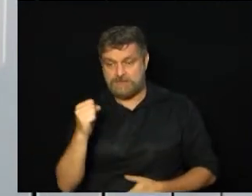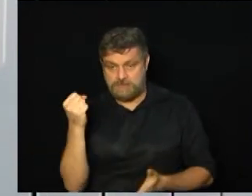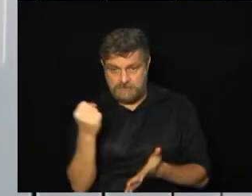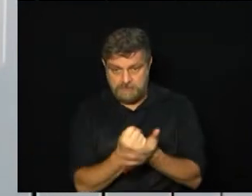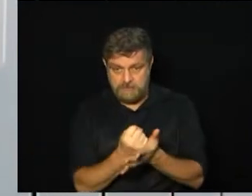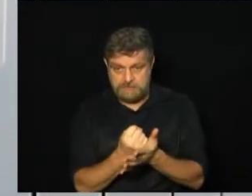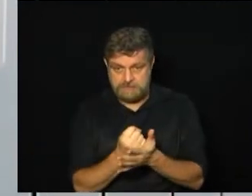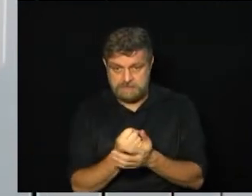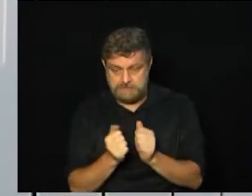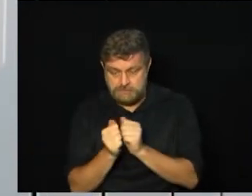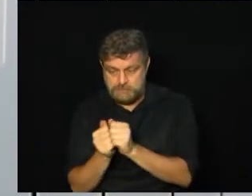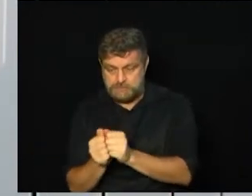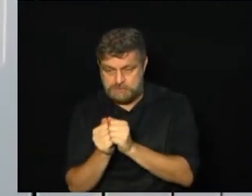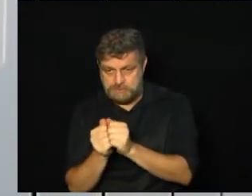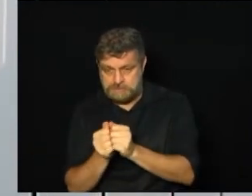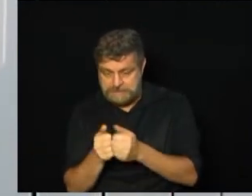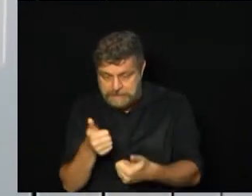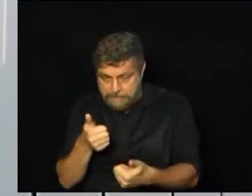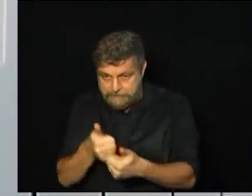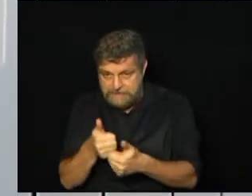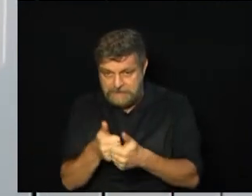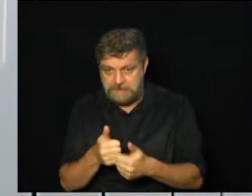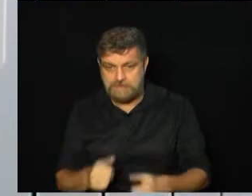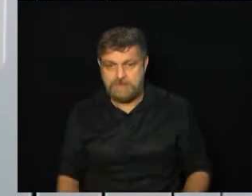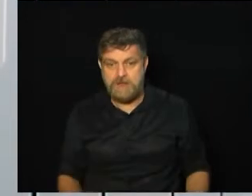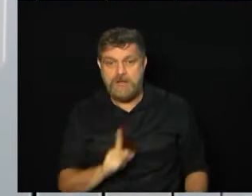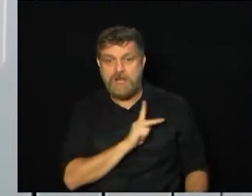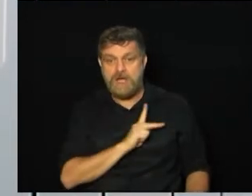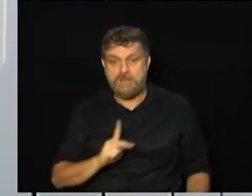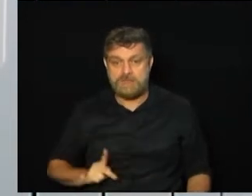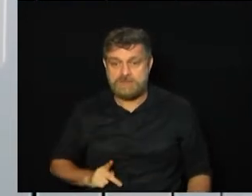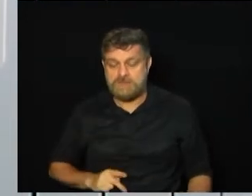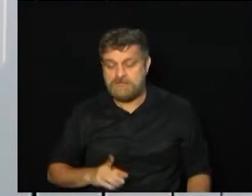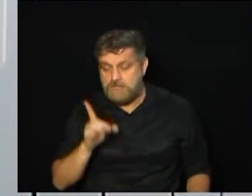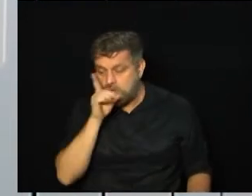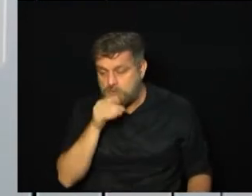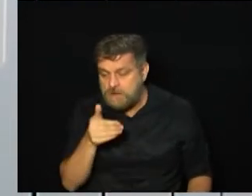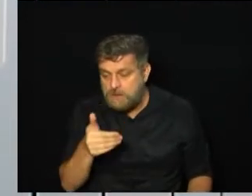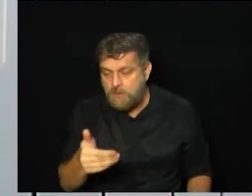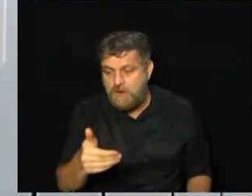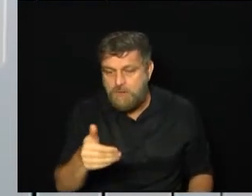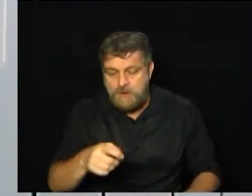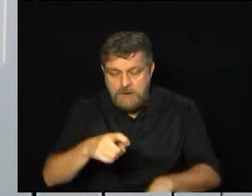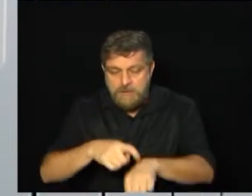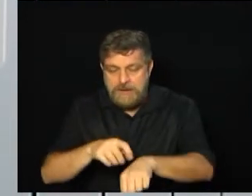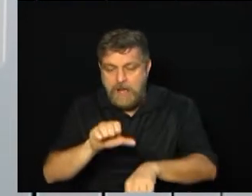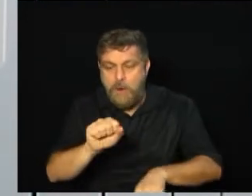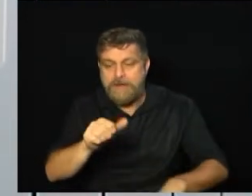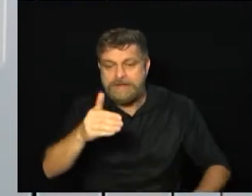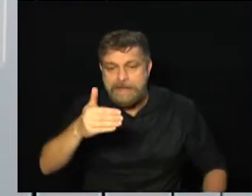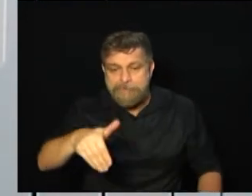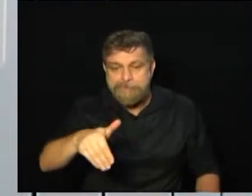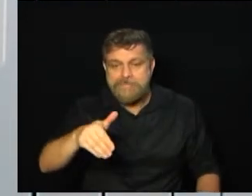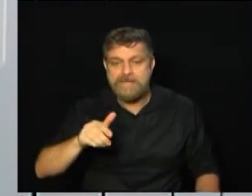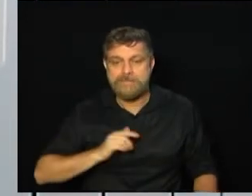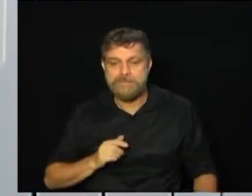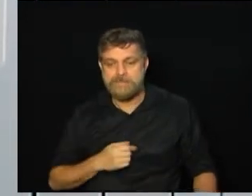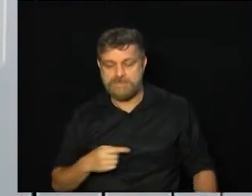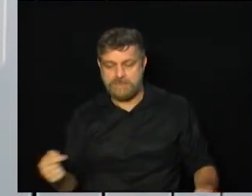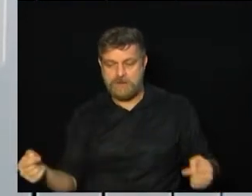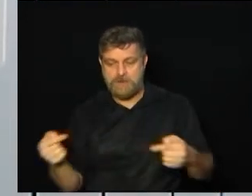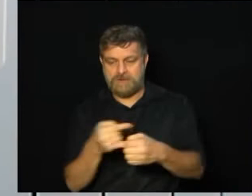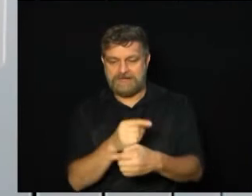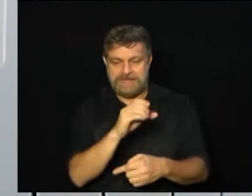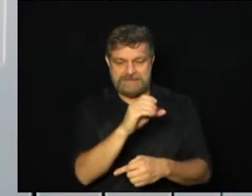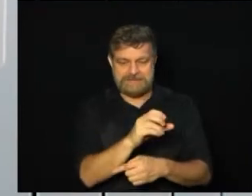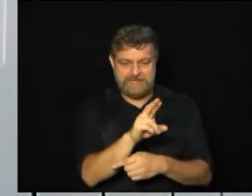todo mundo junto ali, viu? Próximo jogo da Macaca, neste domingo, 8h30 da noite, contra o CRB, no